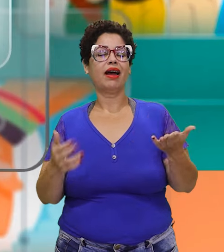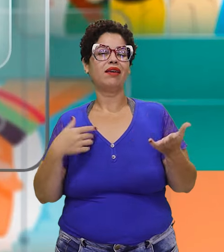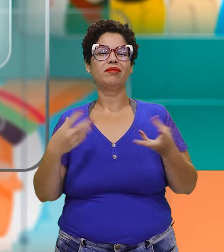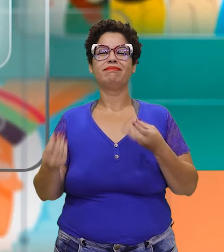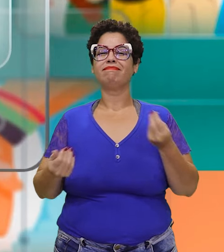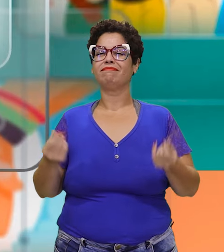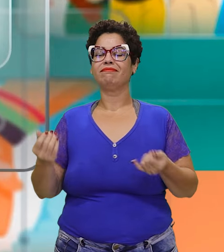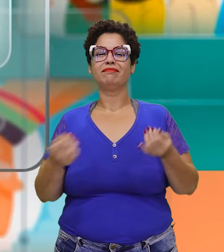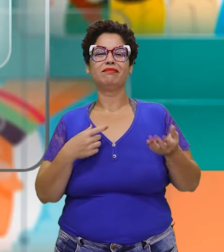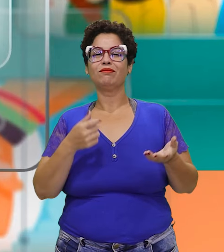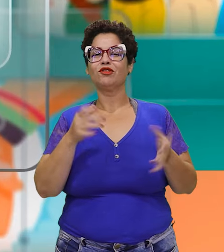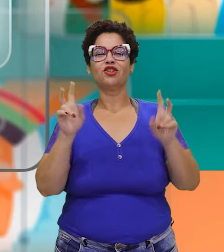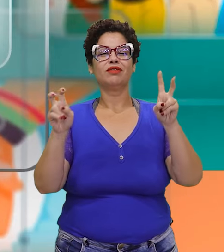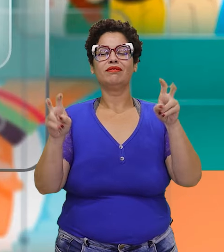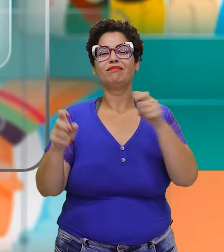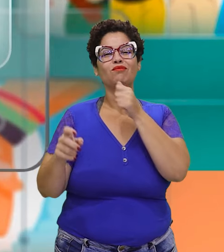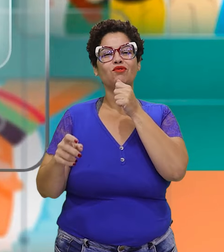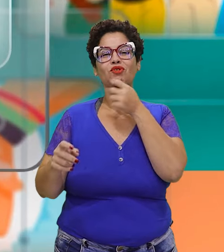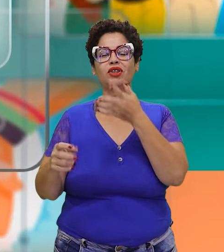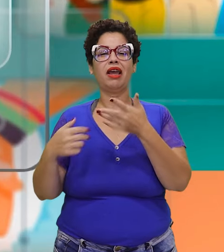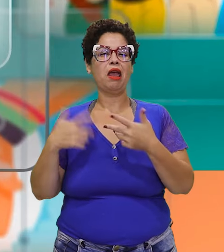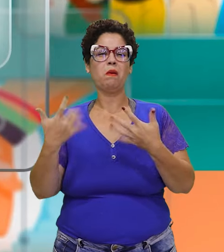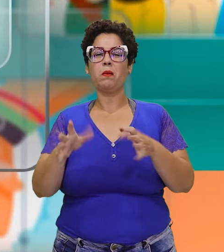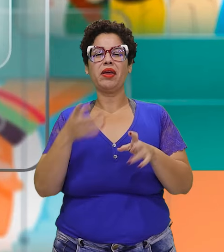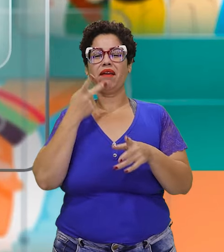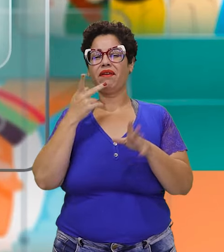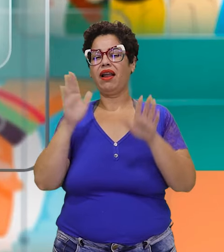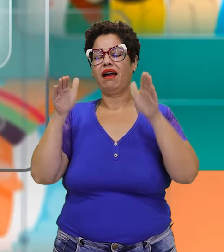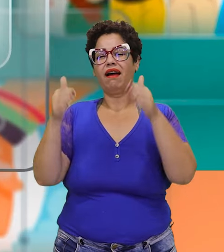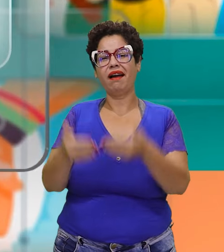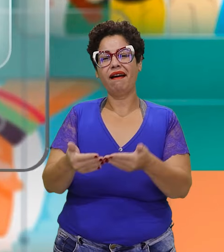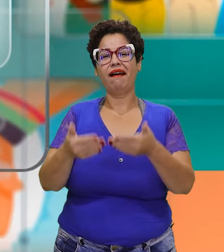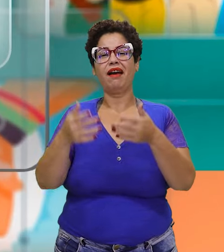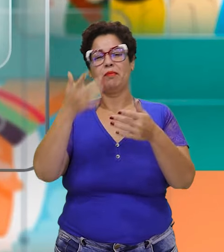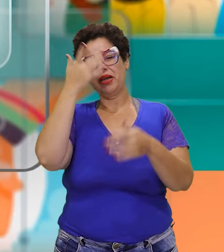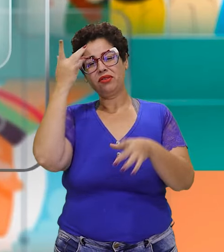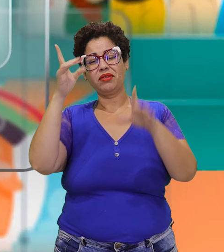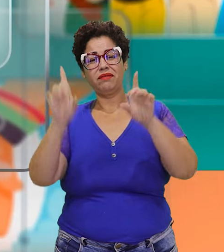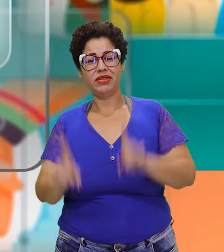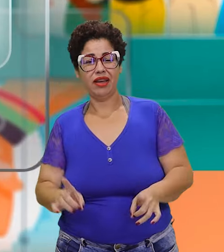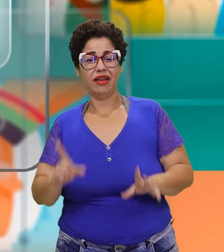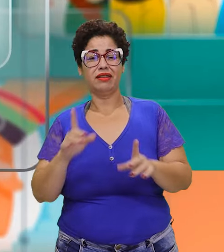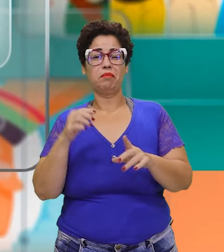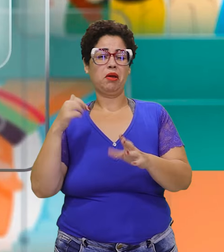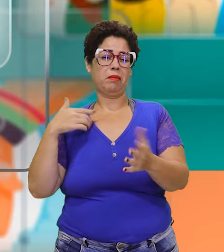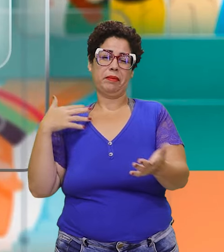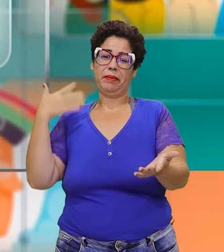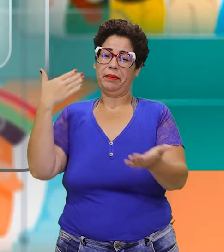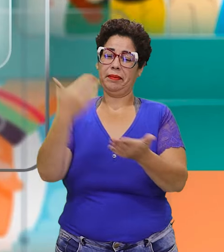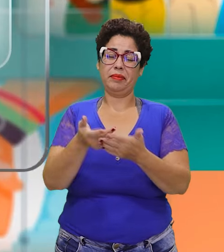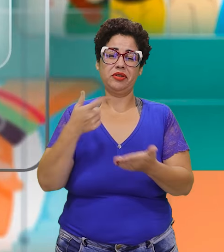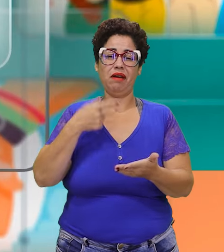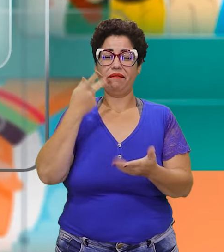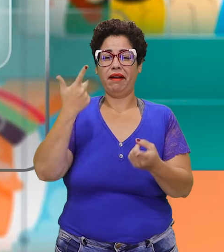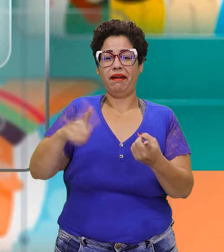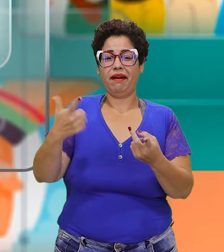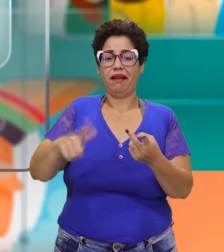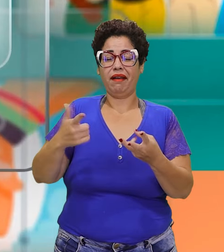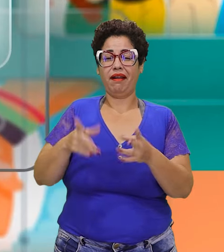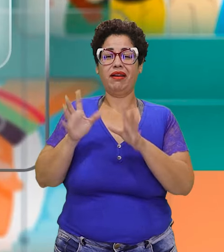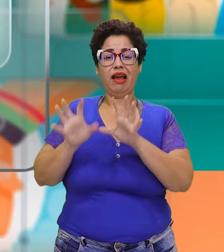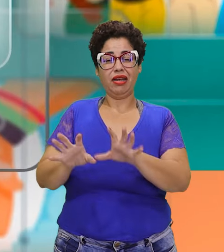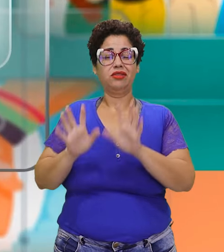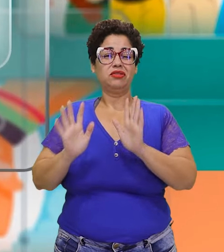eu não tinha muito um tema definido. Eu não queria especificamente falar sobre pessoa com deficiência, porque eu passei meu curso todo falando